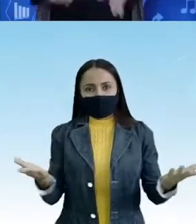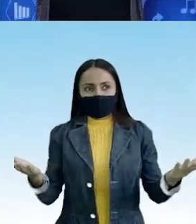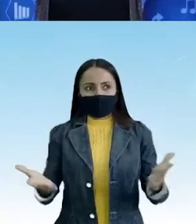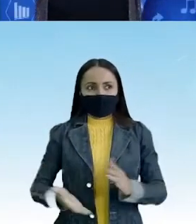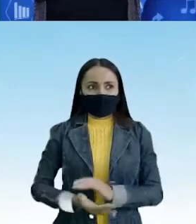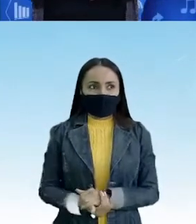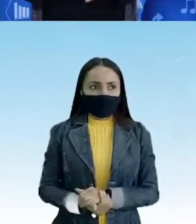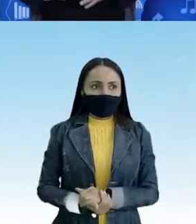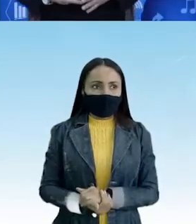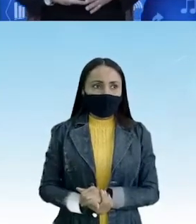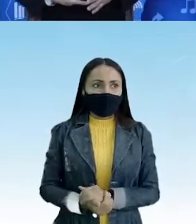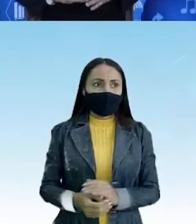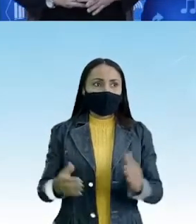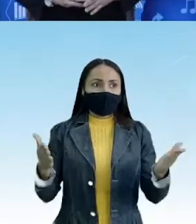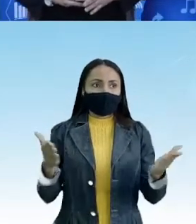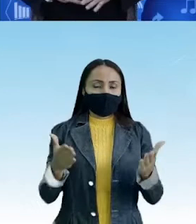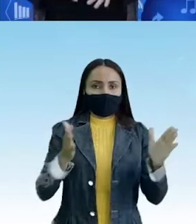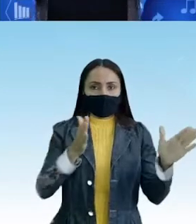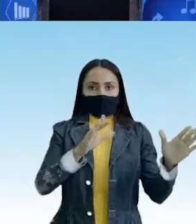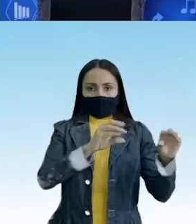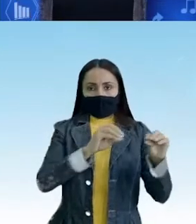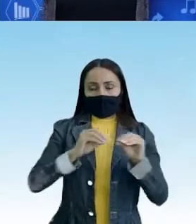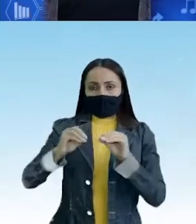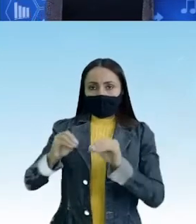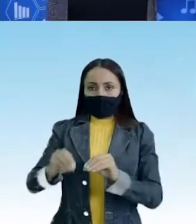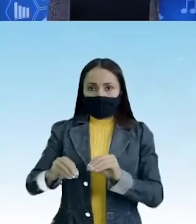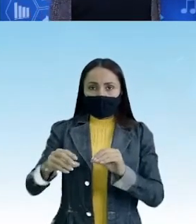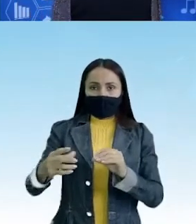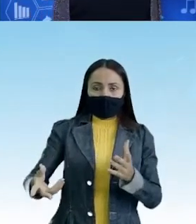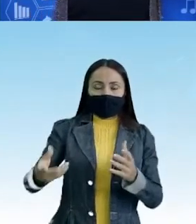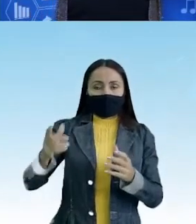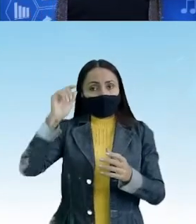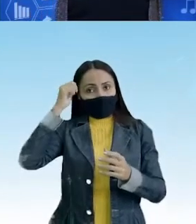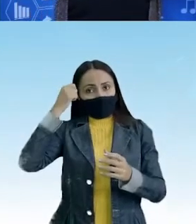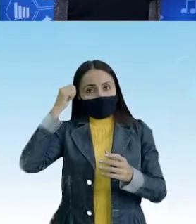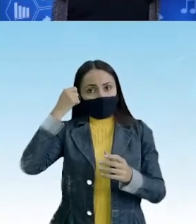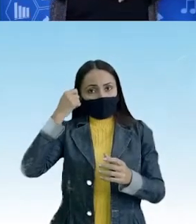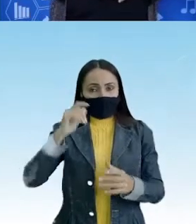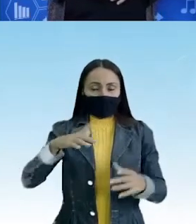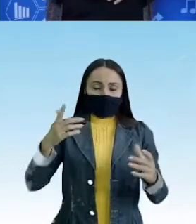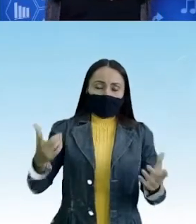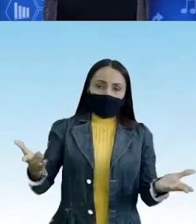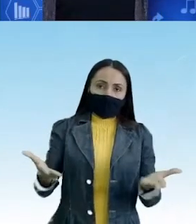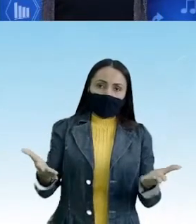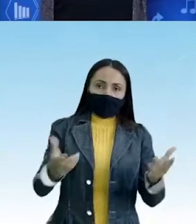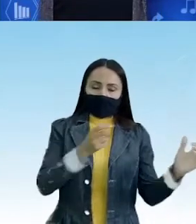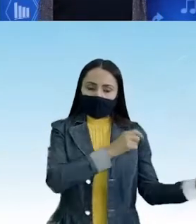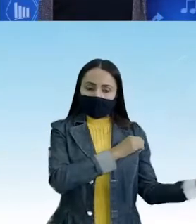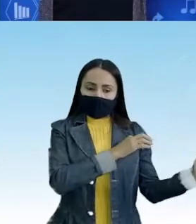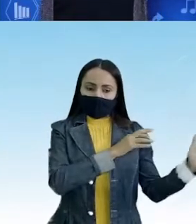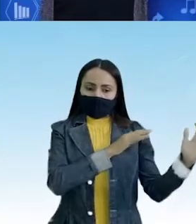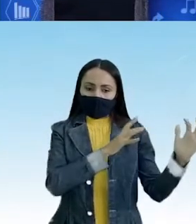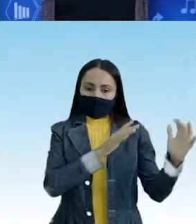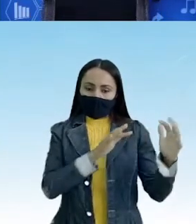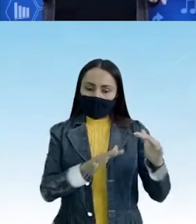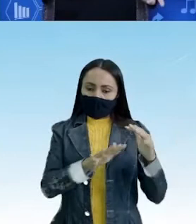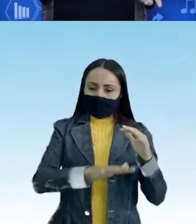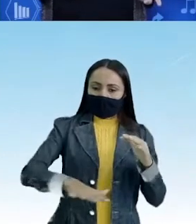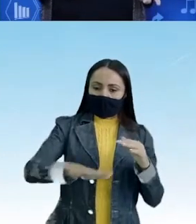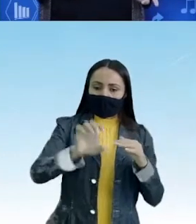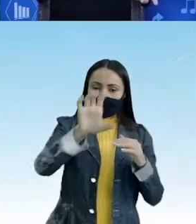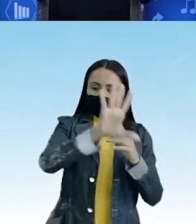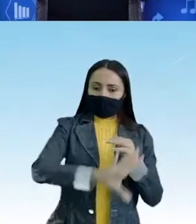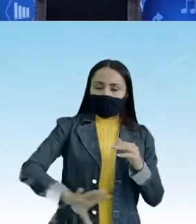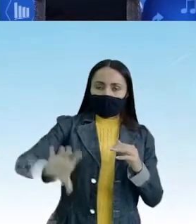Aí agora saem os africanos, chegou a parte dos imigrantes. Os imigrantes europeus e